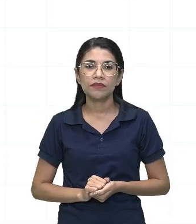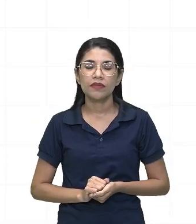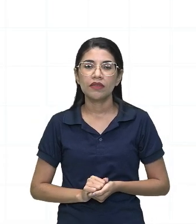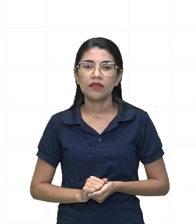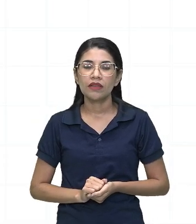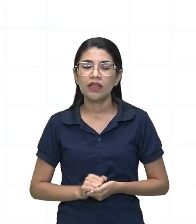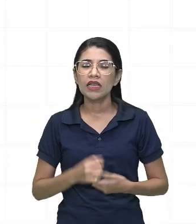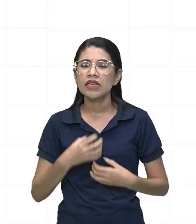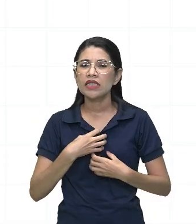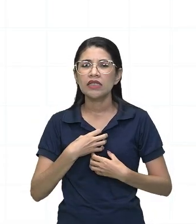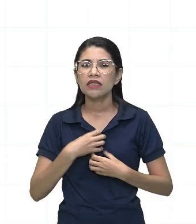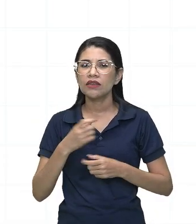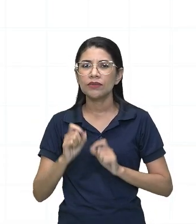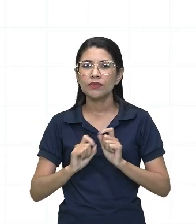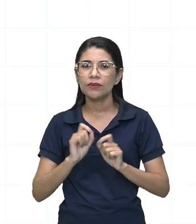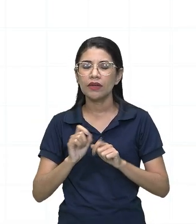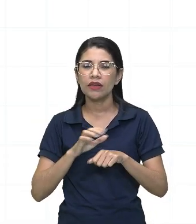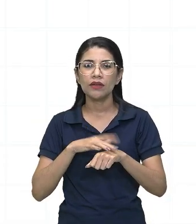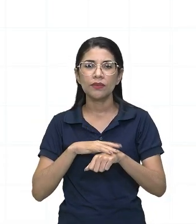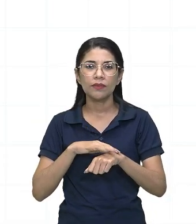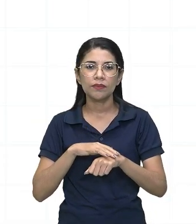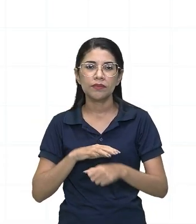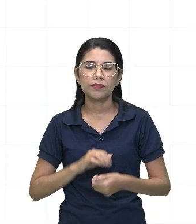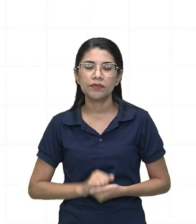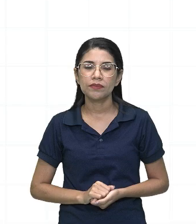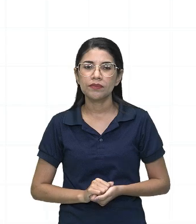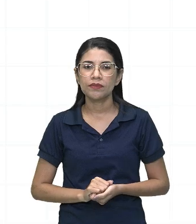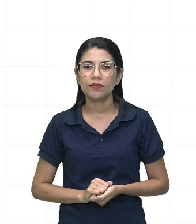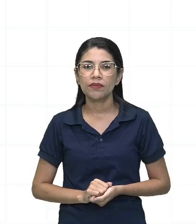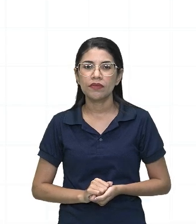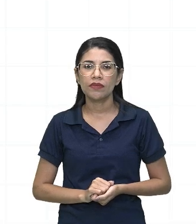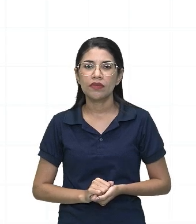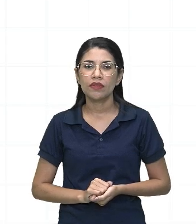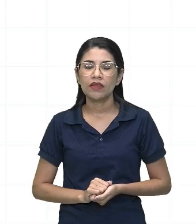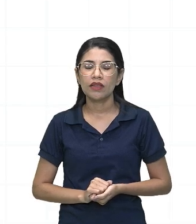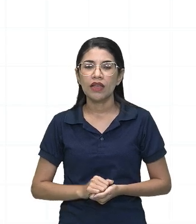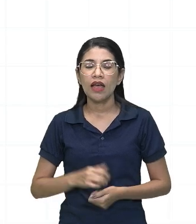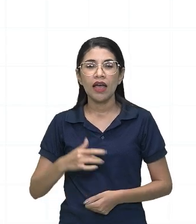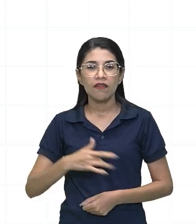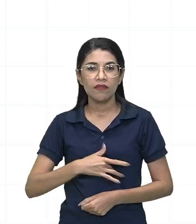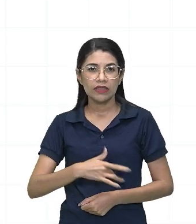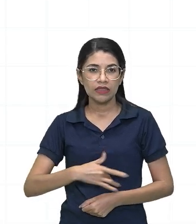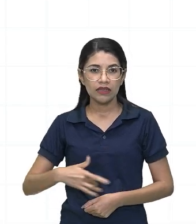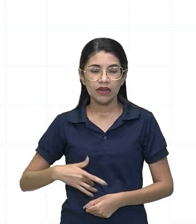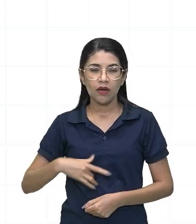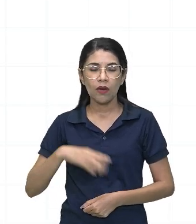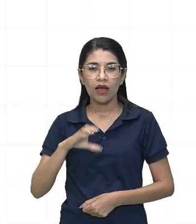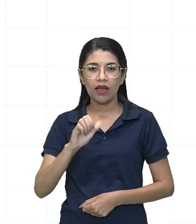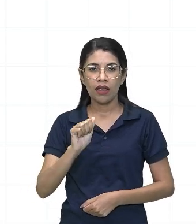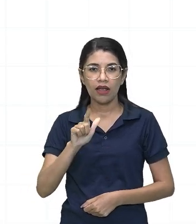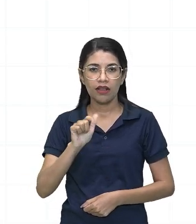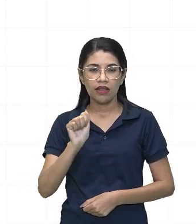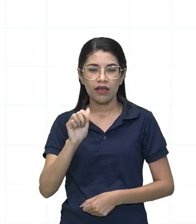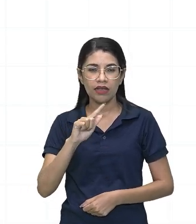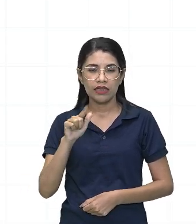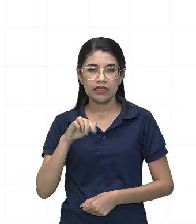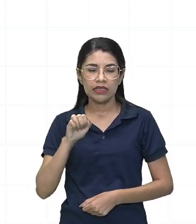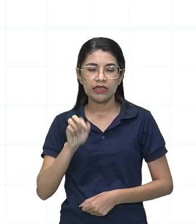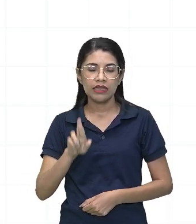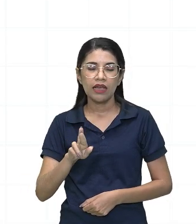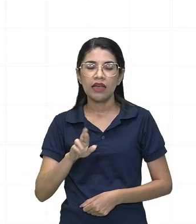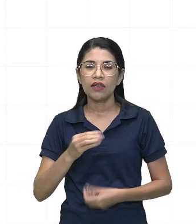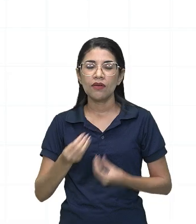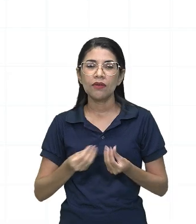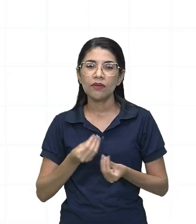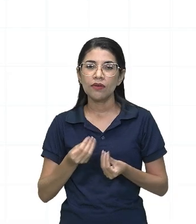os sintomas da leishmaniose? A leishmaniose visceral ou calazar, que é aquela que vai afetar os